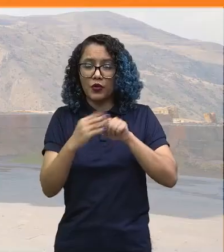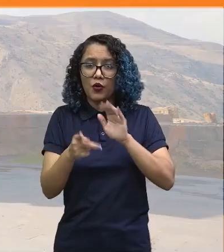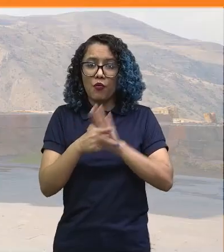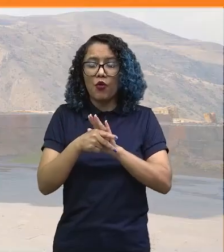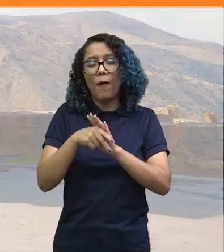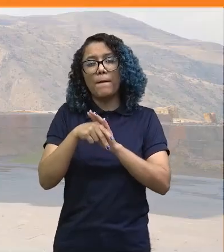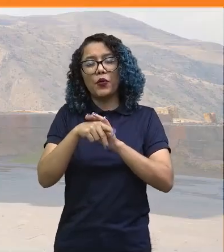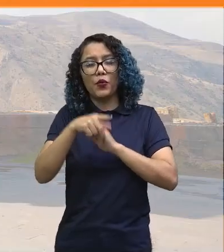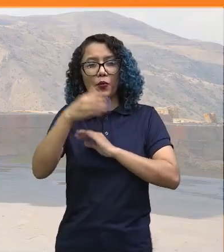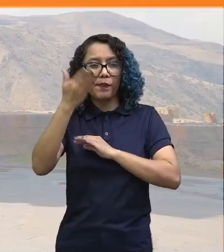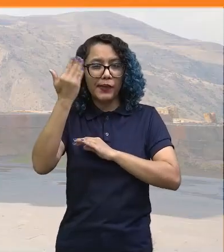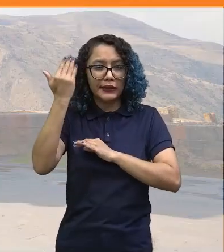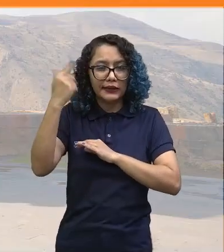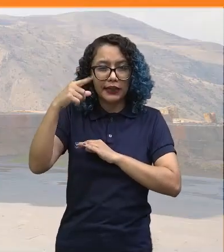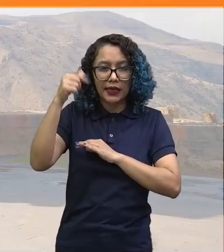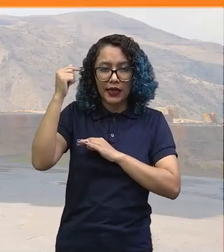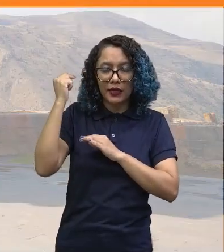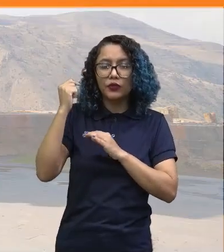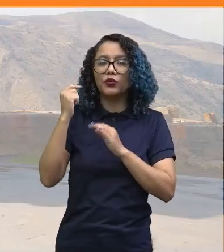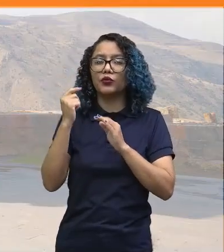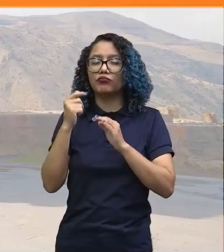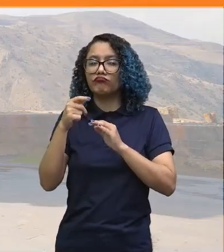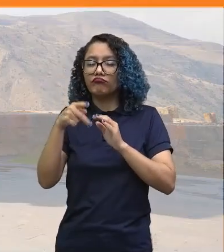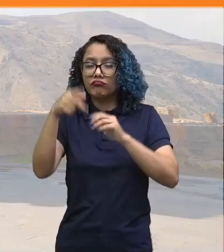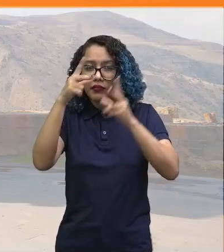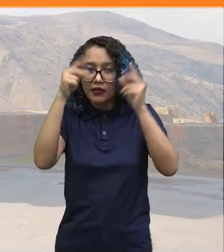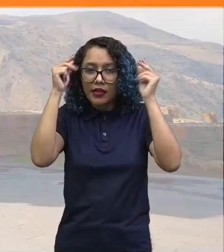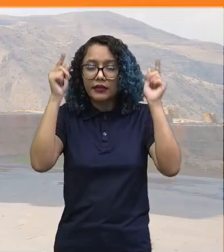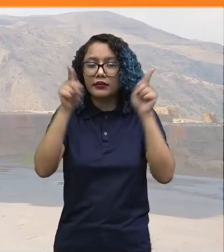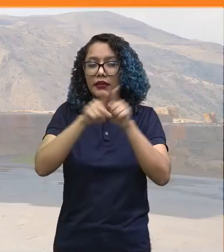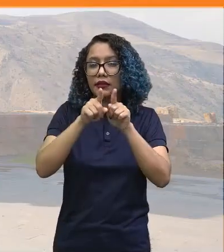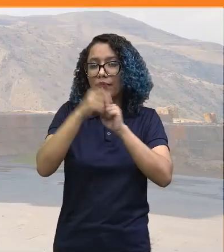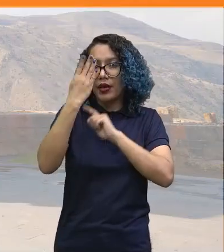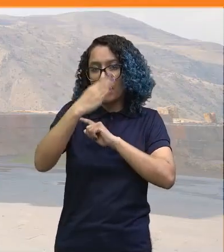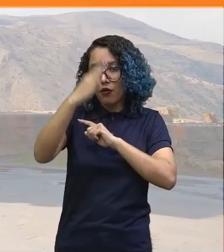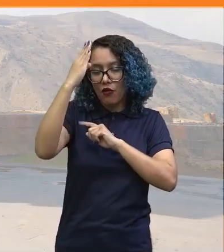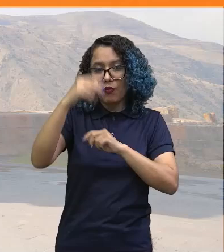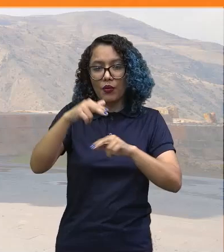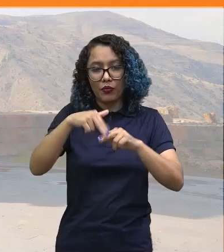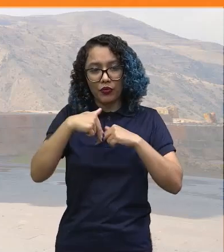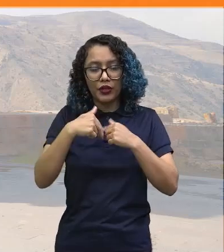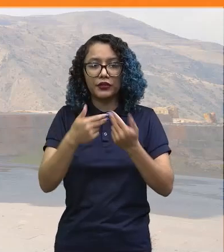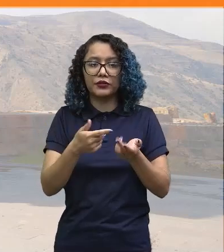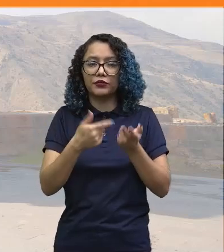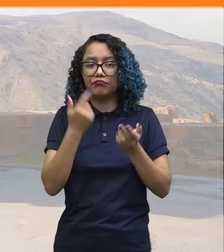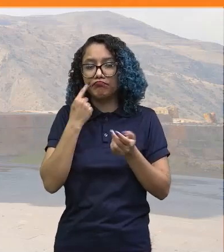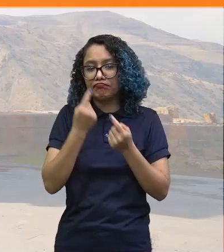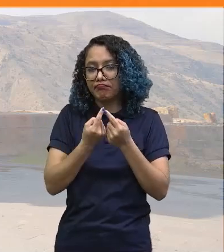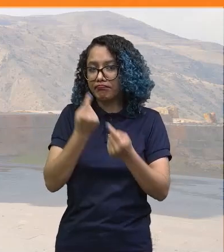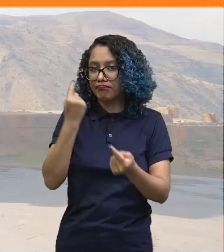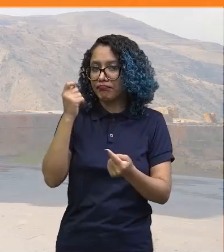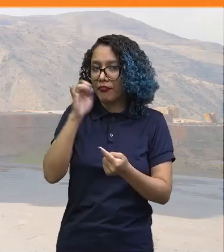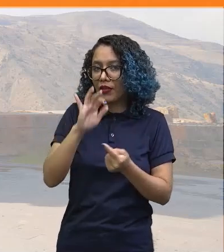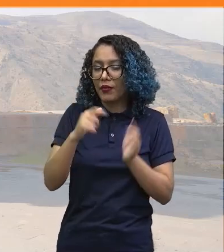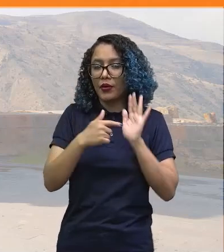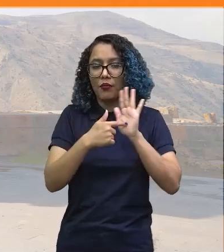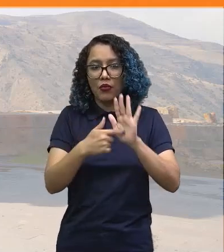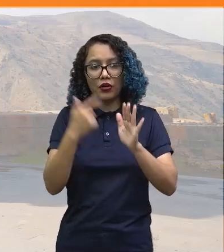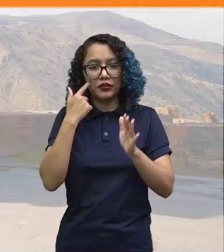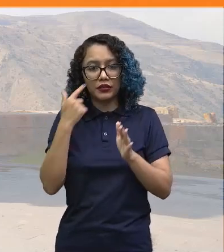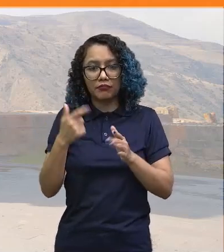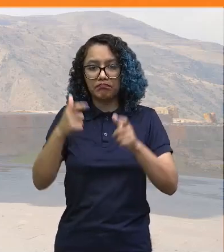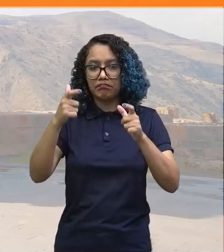antiguidade clássica, né, da Grécia e Roma. Por isso nós estamos aqui, né, com essa imagem de fundo diante desse